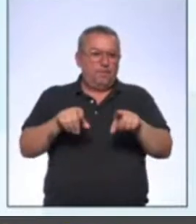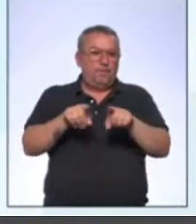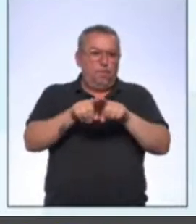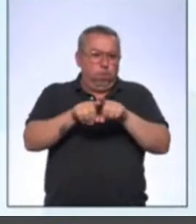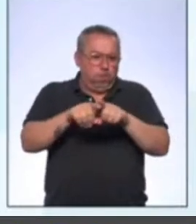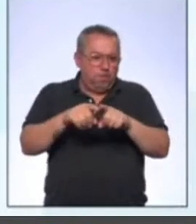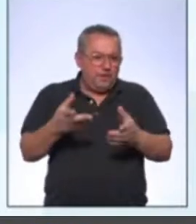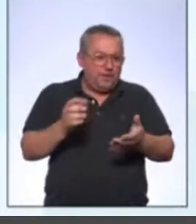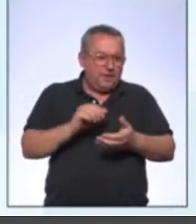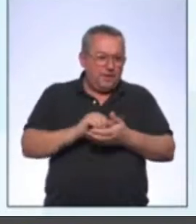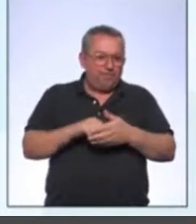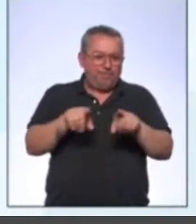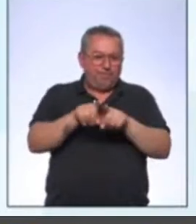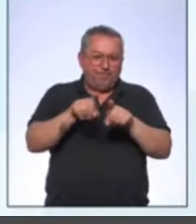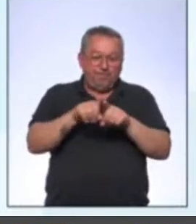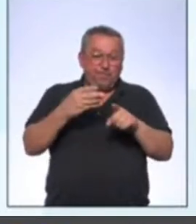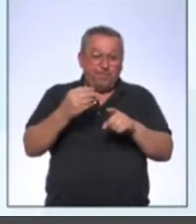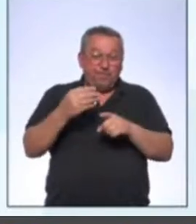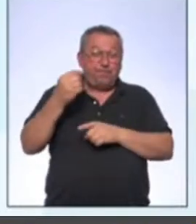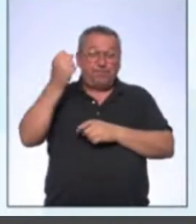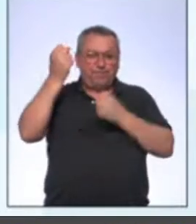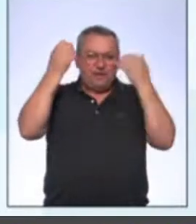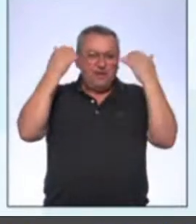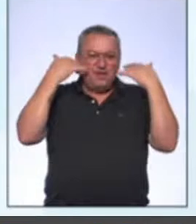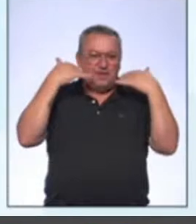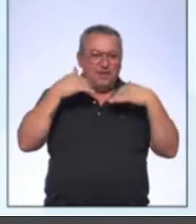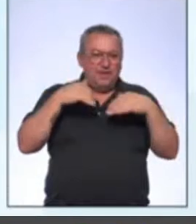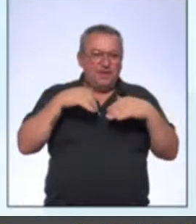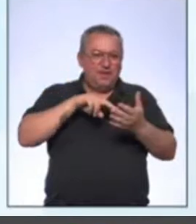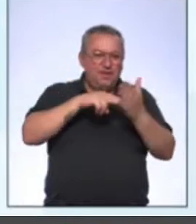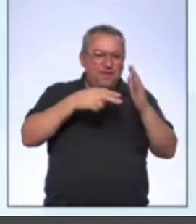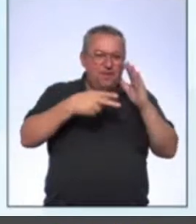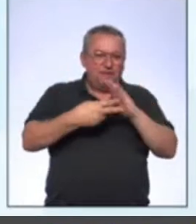expressão com muito suor no texto significa: